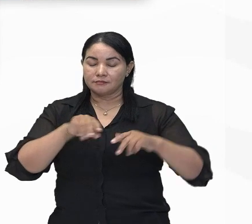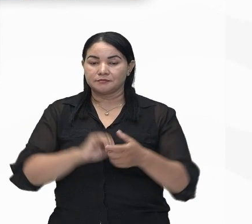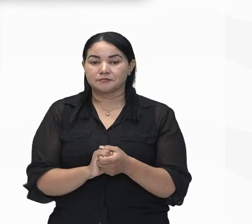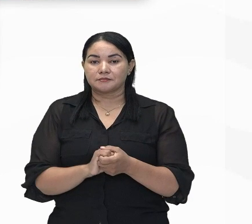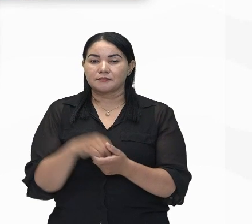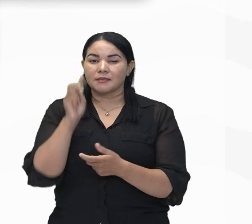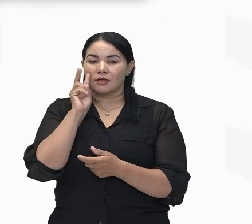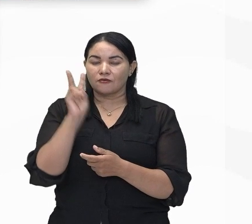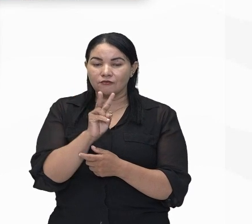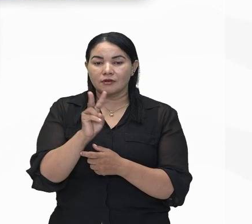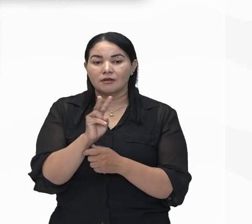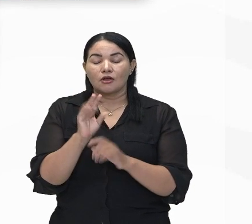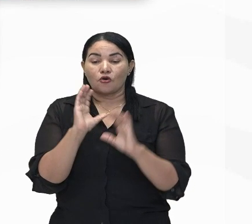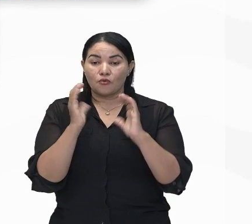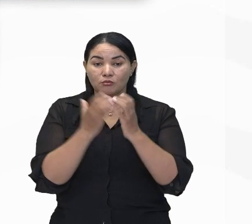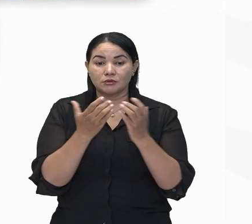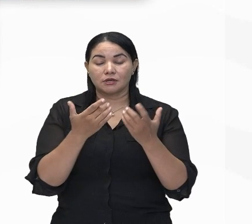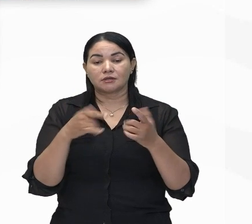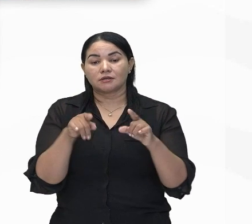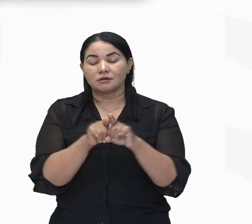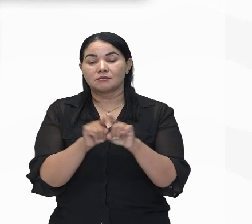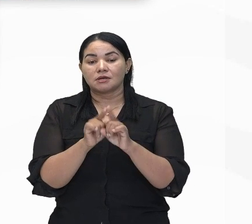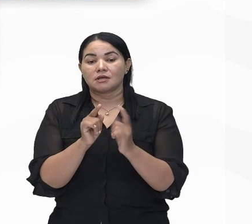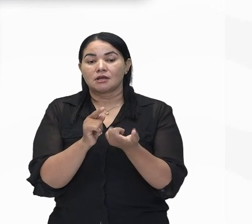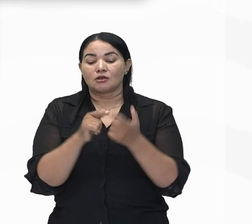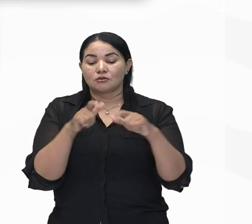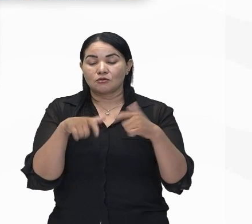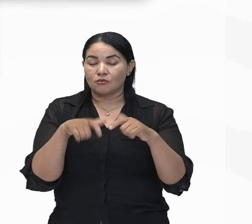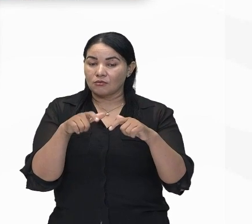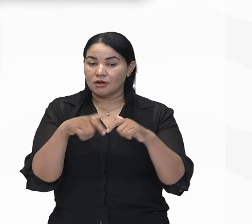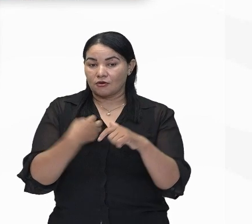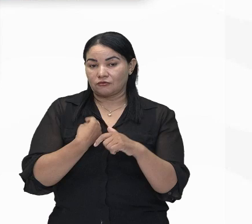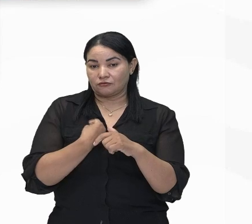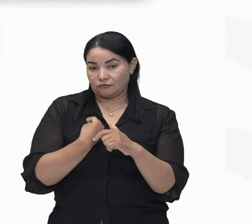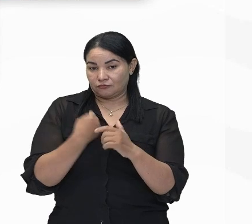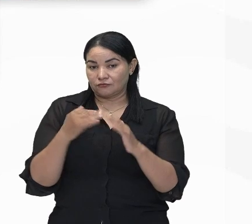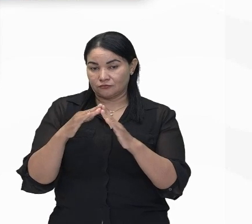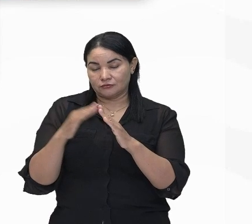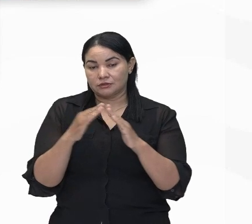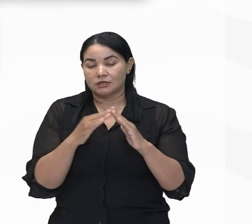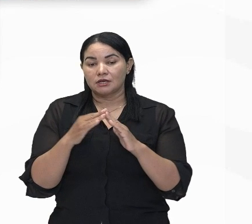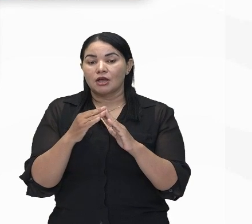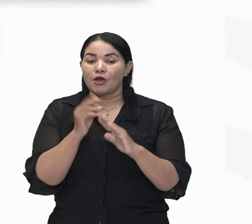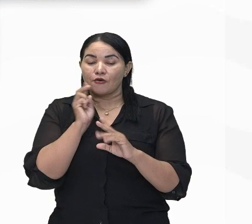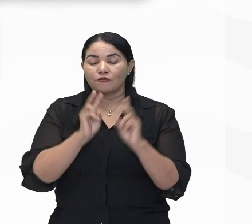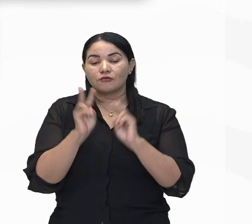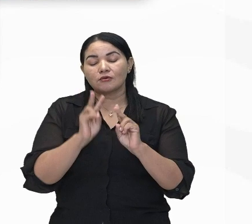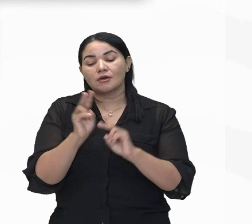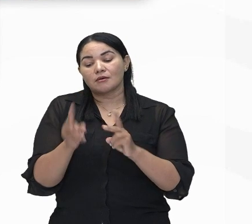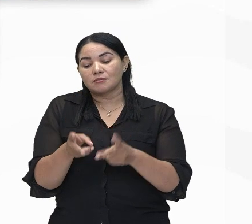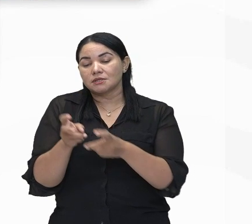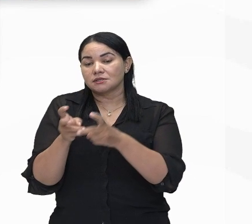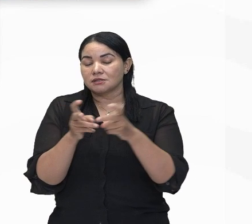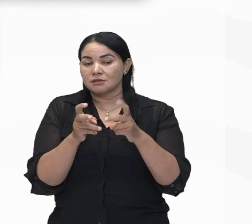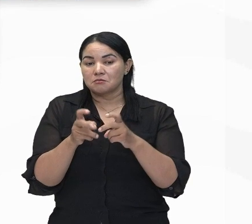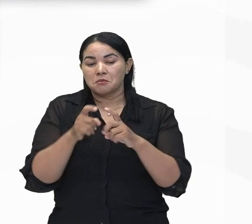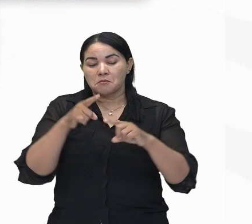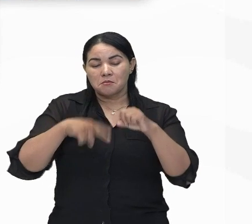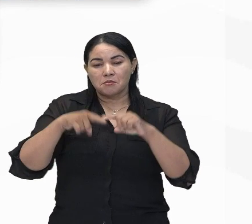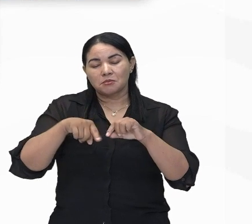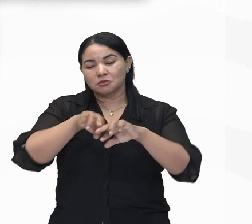sua comunidade, se você olhar aí onde você mora, onde você vive, você vai perceber muitos elementos,